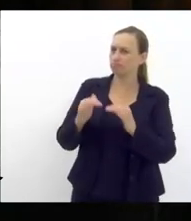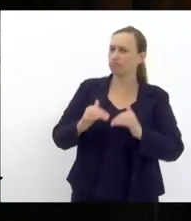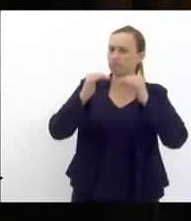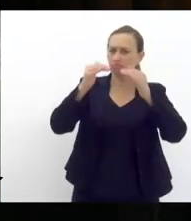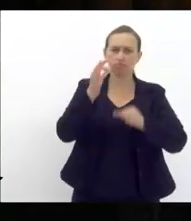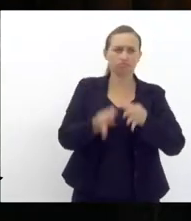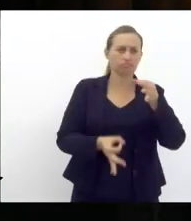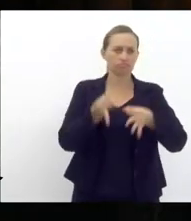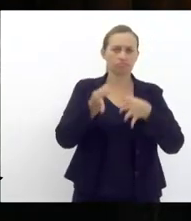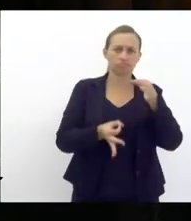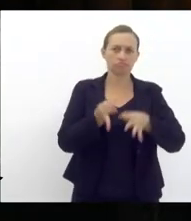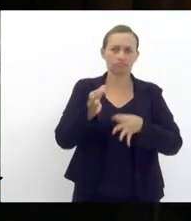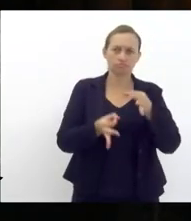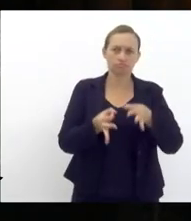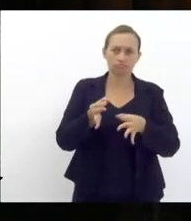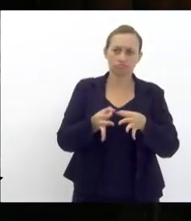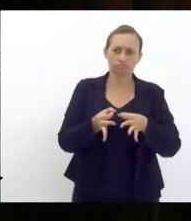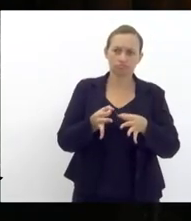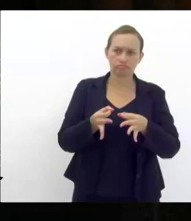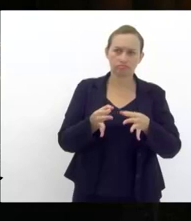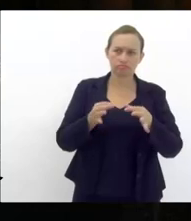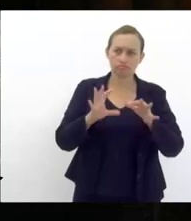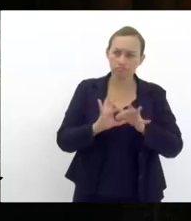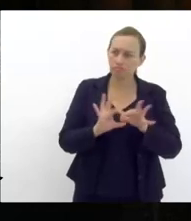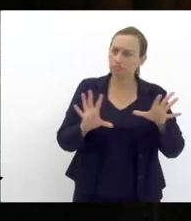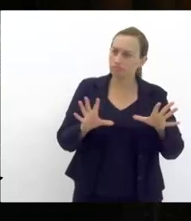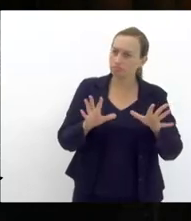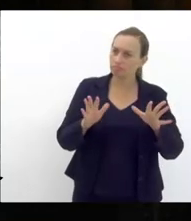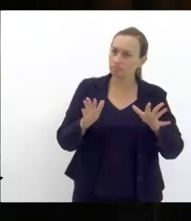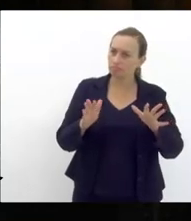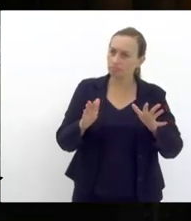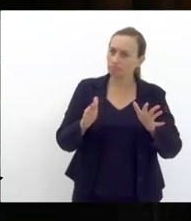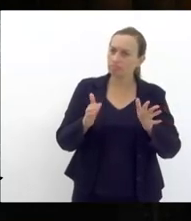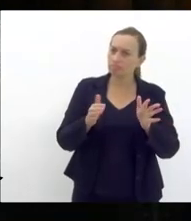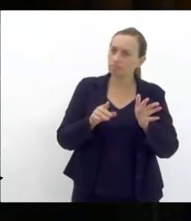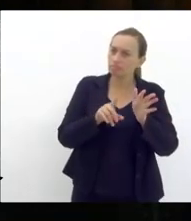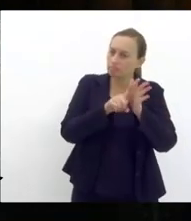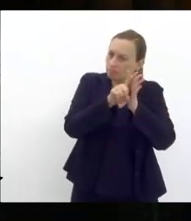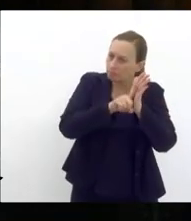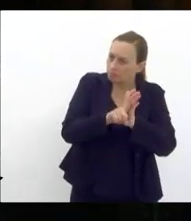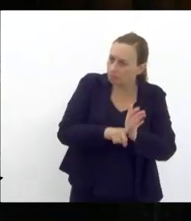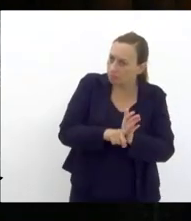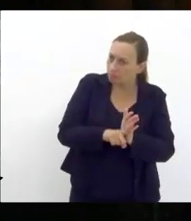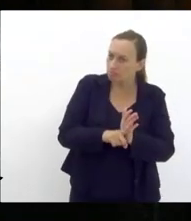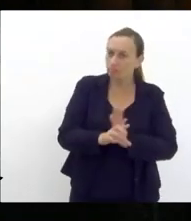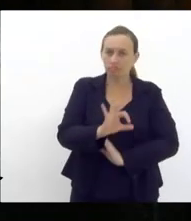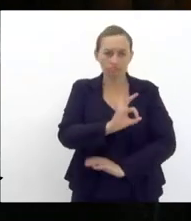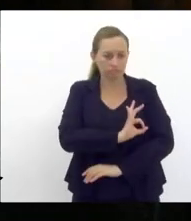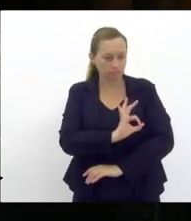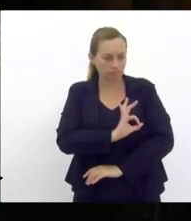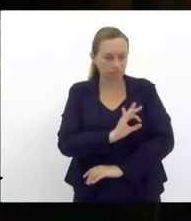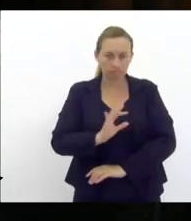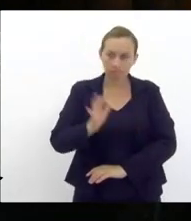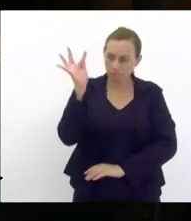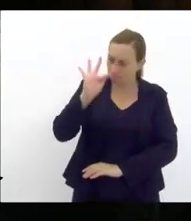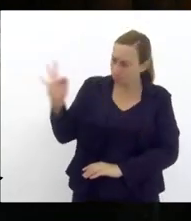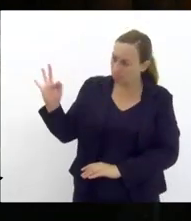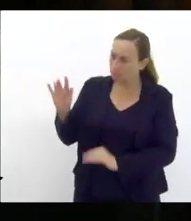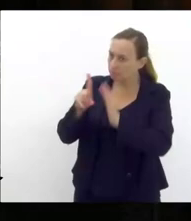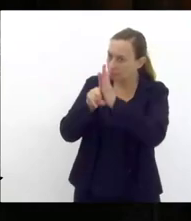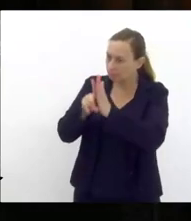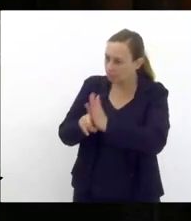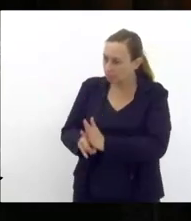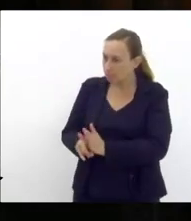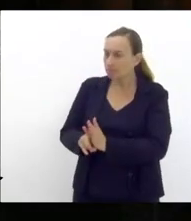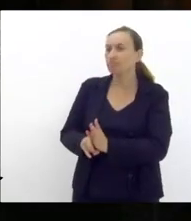Tribunal de Justiça autorizando essa abertura de inquérito pela Polícia Federal para investigar o governador